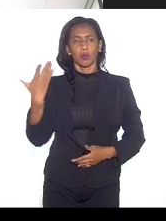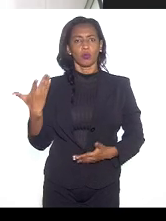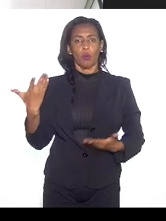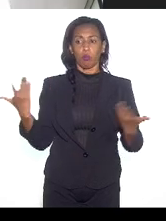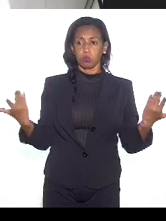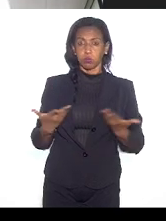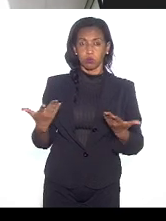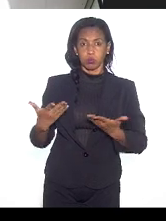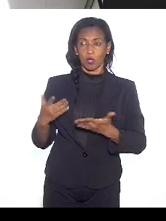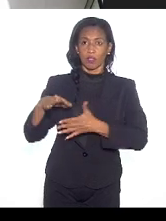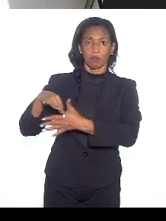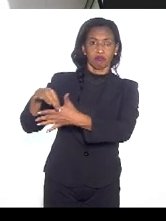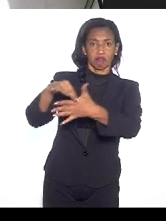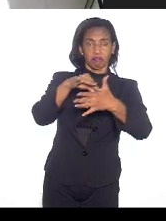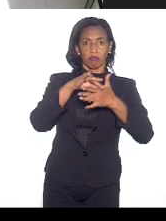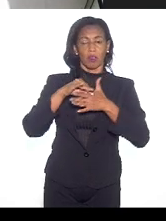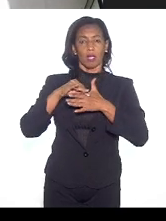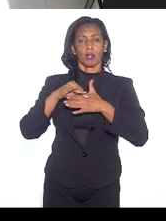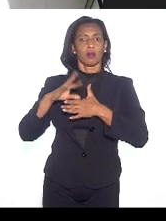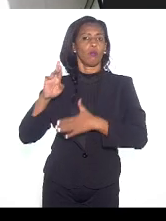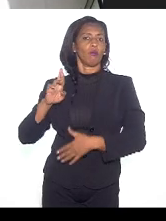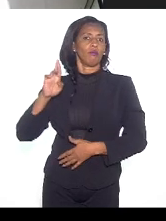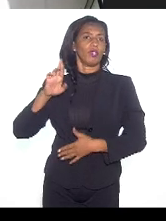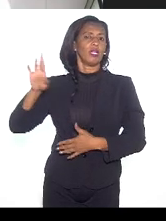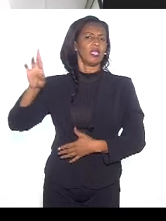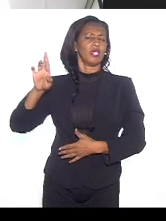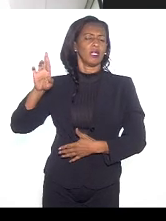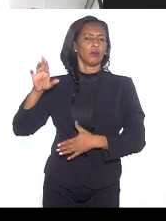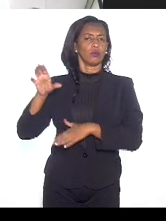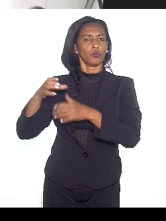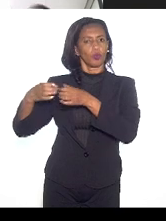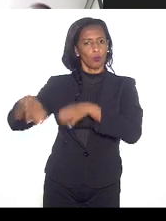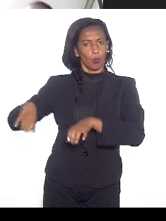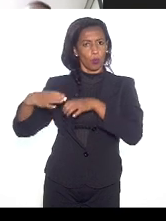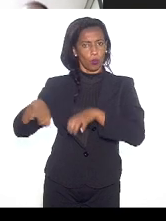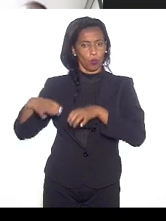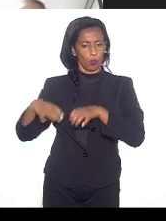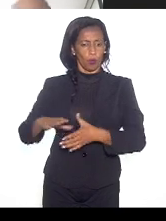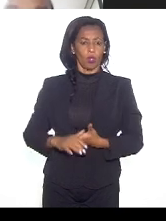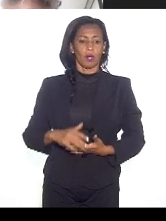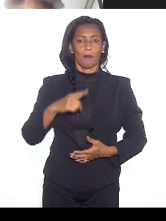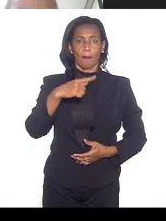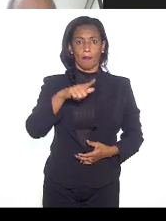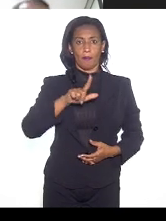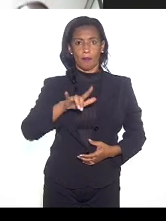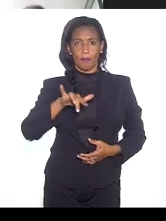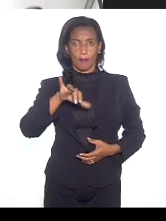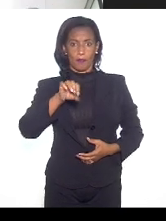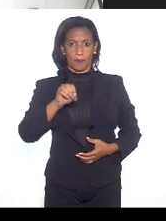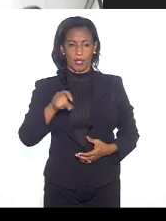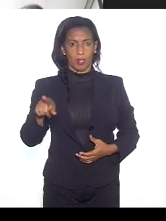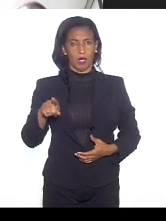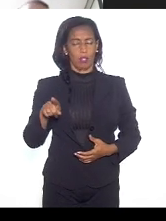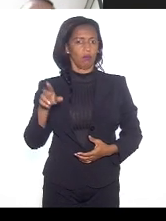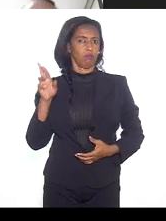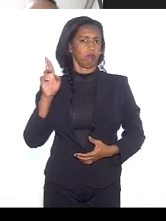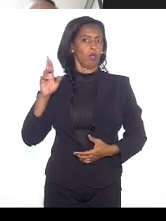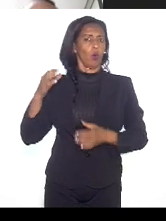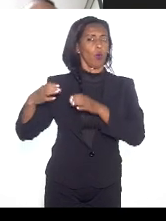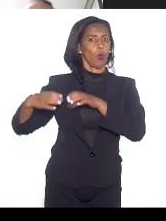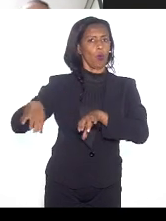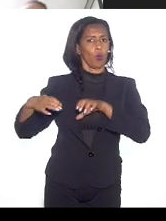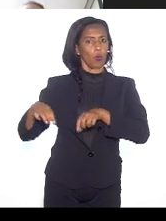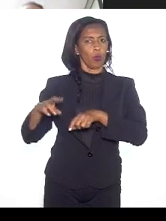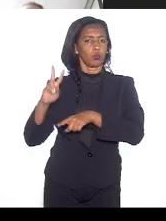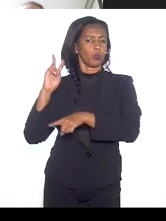são os representantes dos concursos. Especialmente o senhor Plínio Chevran, que representa o concurso de